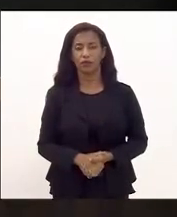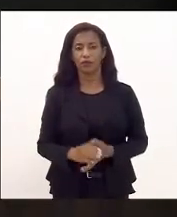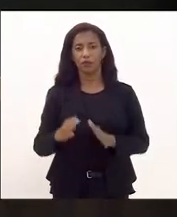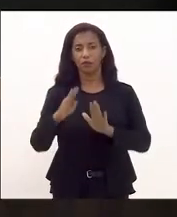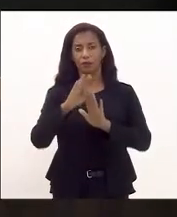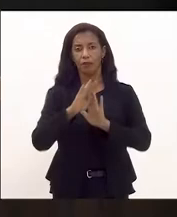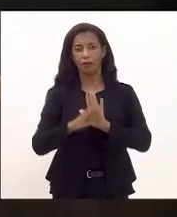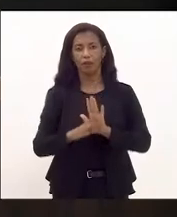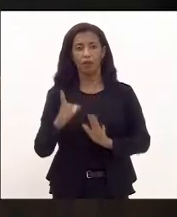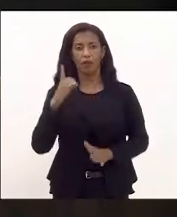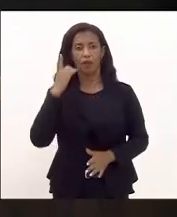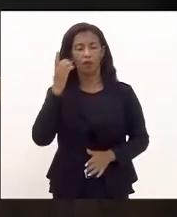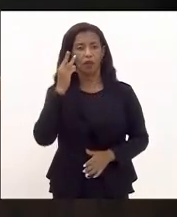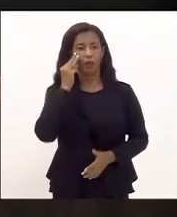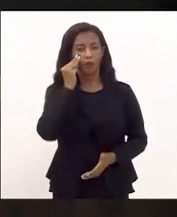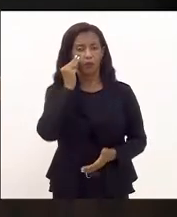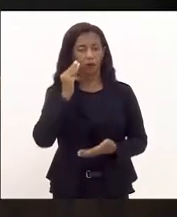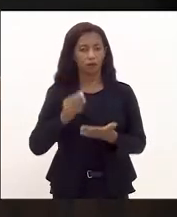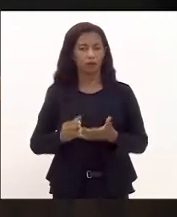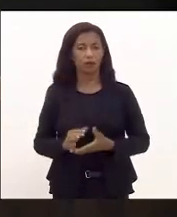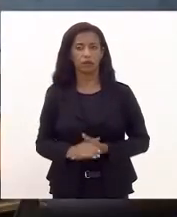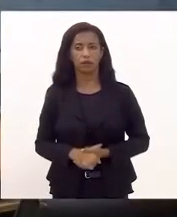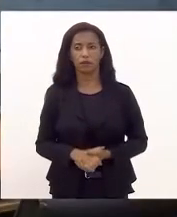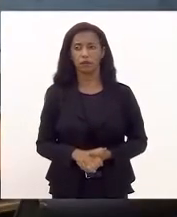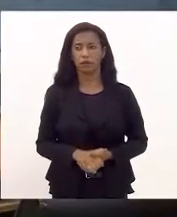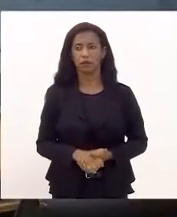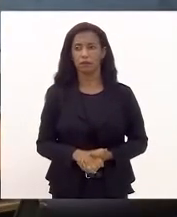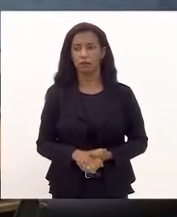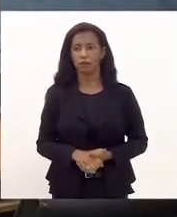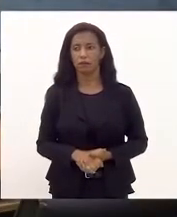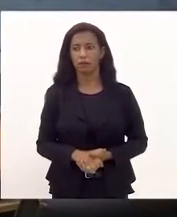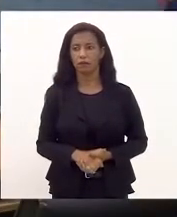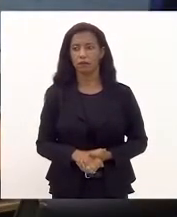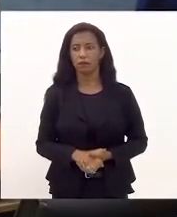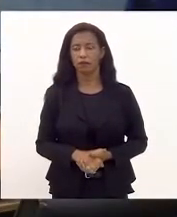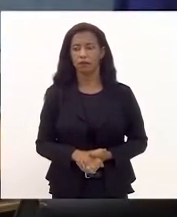ordem para a deputada Mônica Francisco.